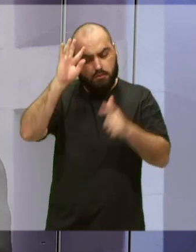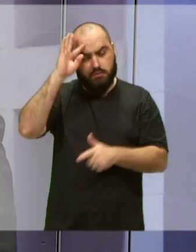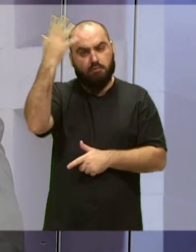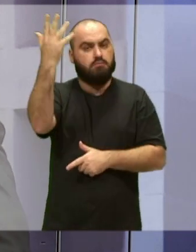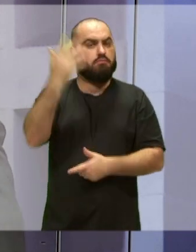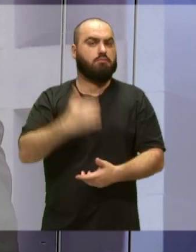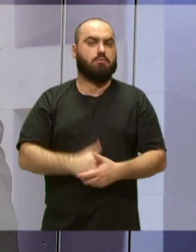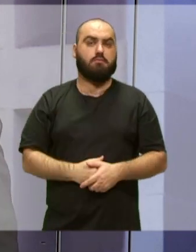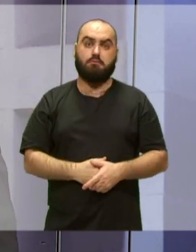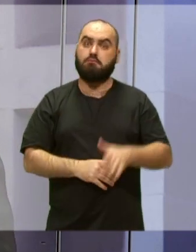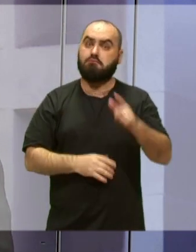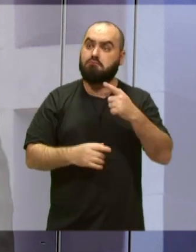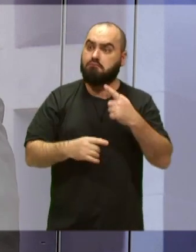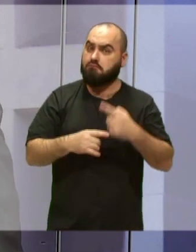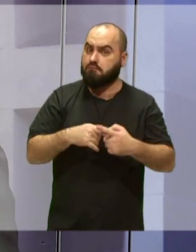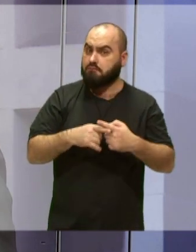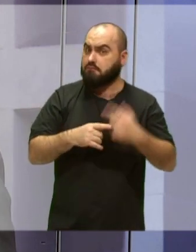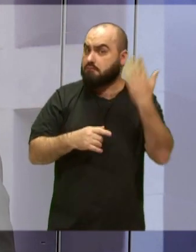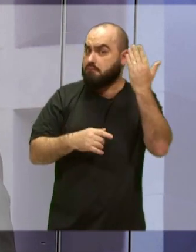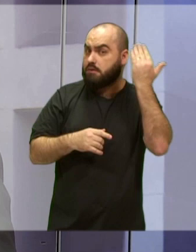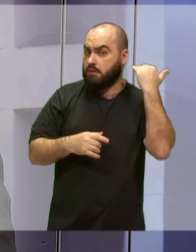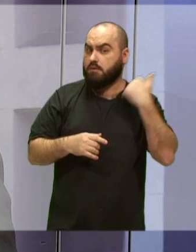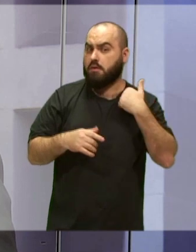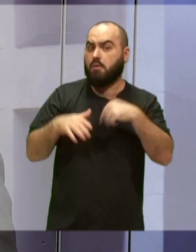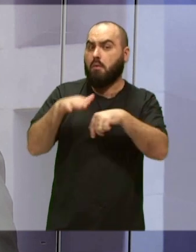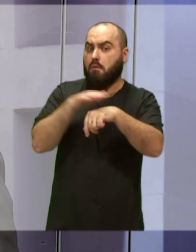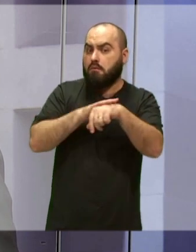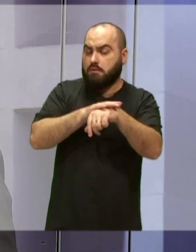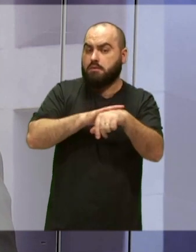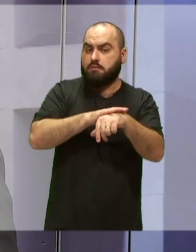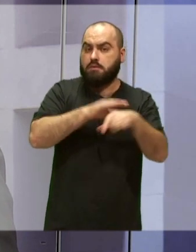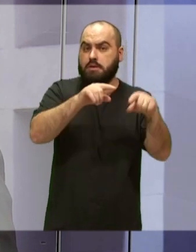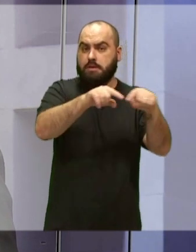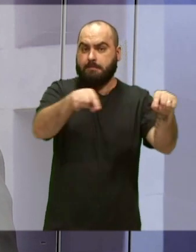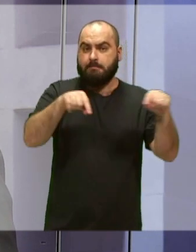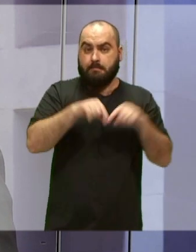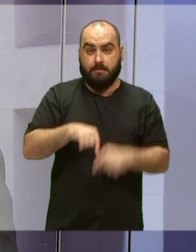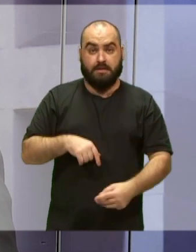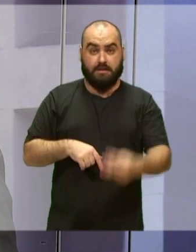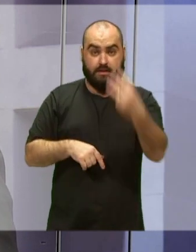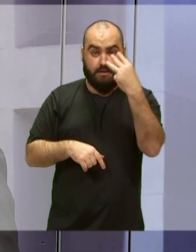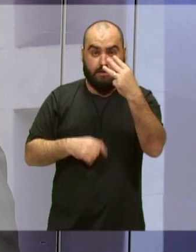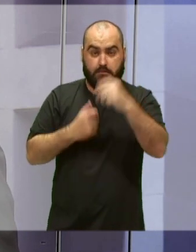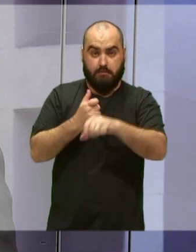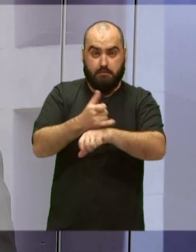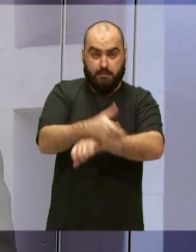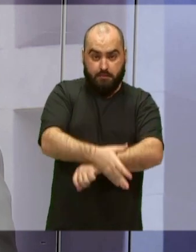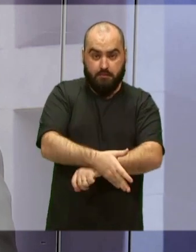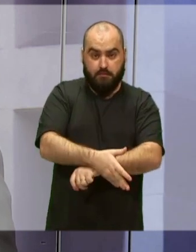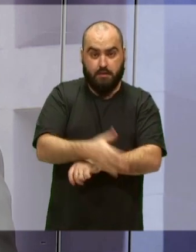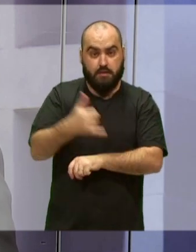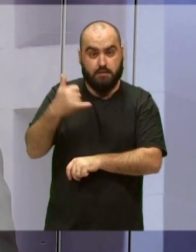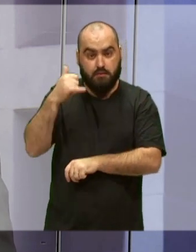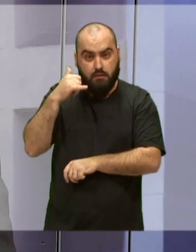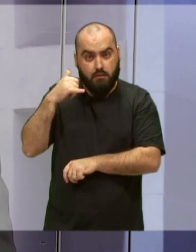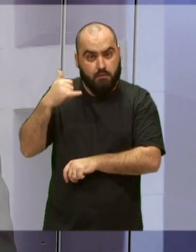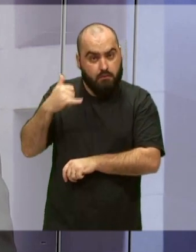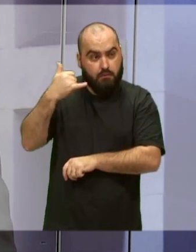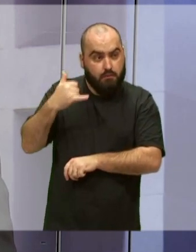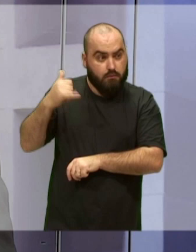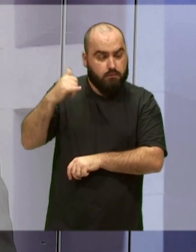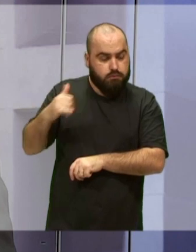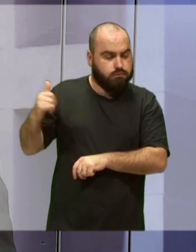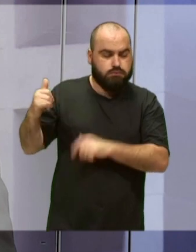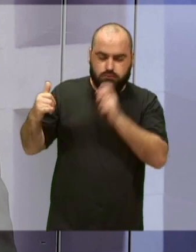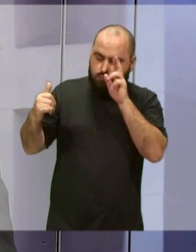Maurício que eu às vezes esses dias até tava falando PR pro gabinete 3 horas da manhã olhei no celular começou a tocar do lado do meu da